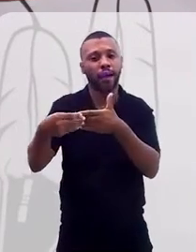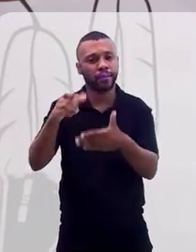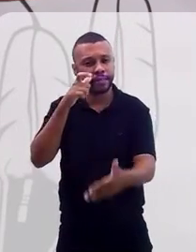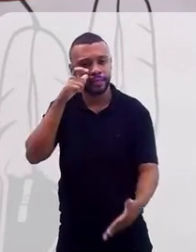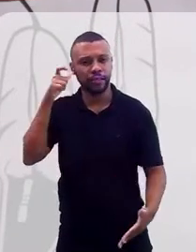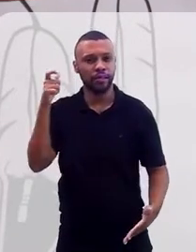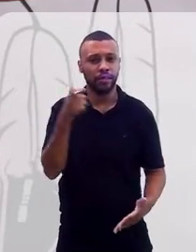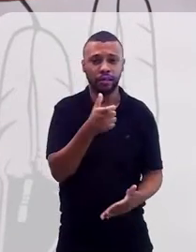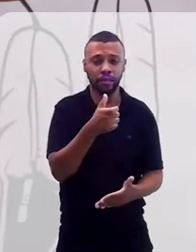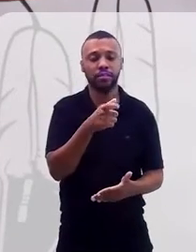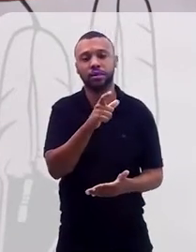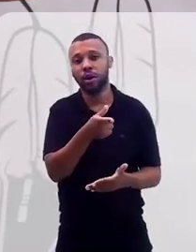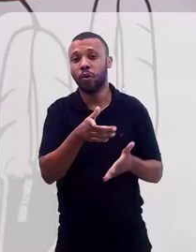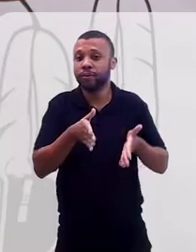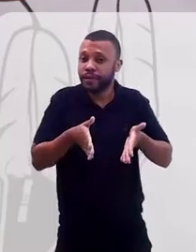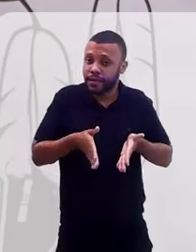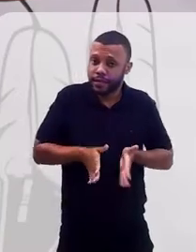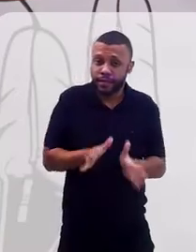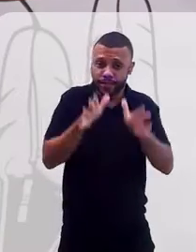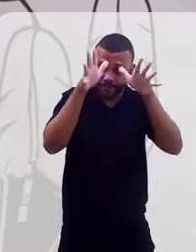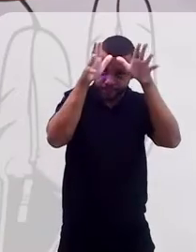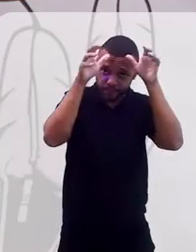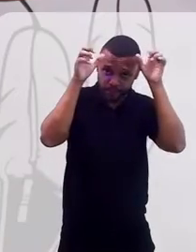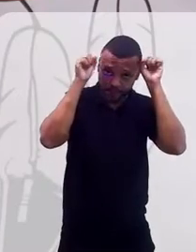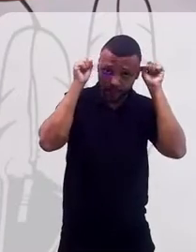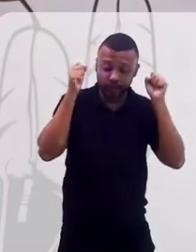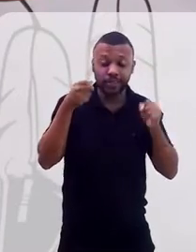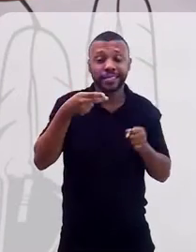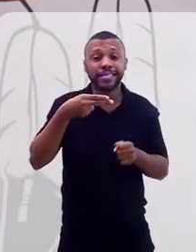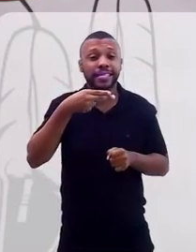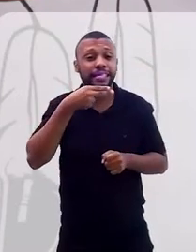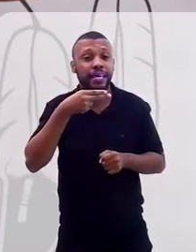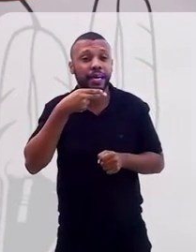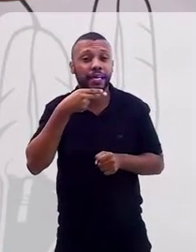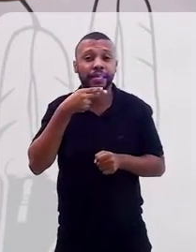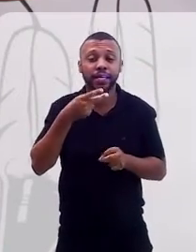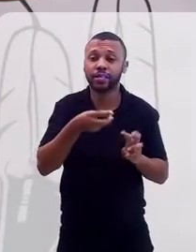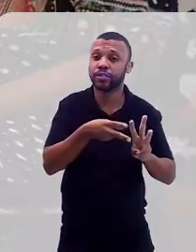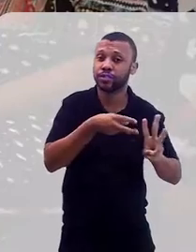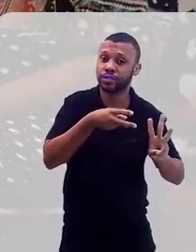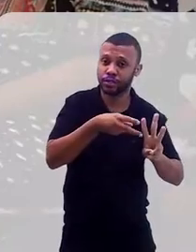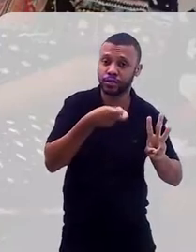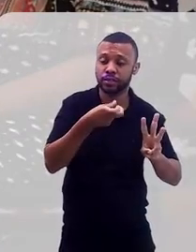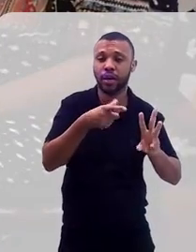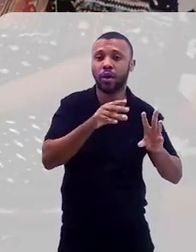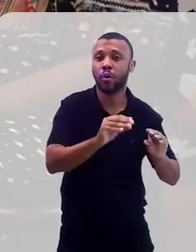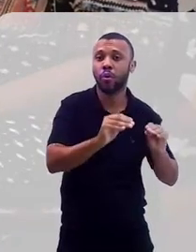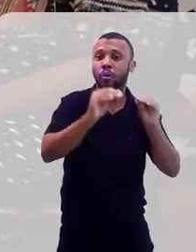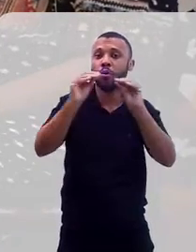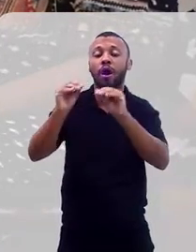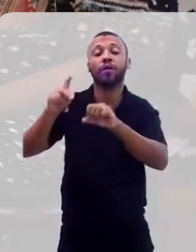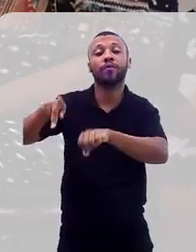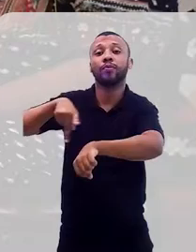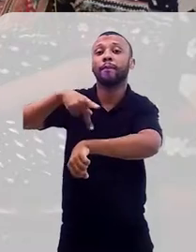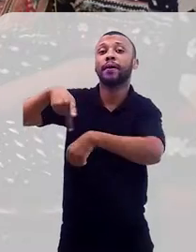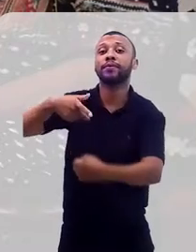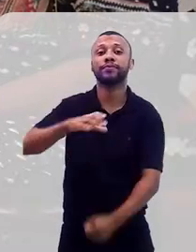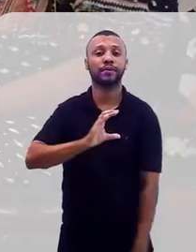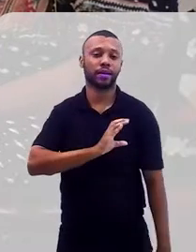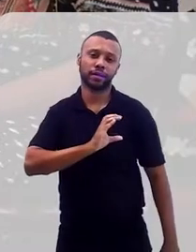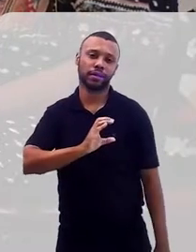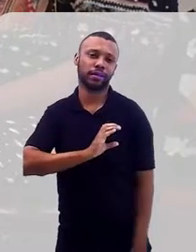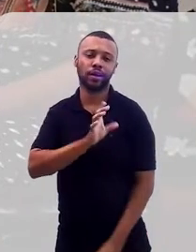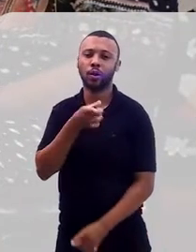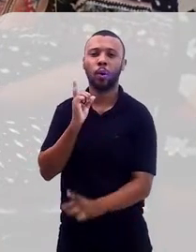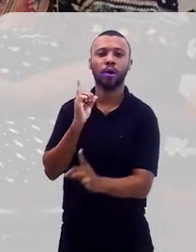guiada interessante porque eu vindo da Amazônia sendo neta de Mura eu fui levada pro Canadá onde